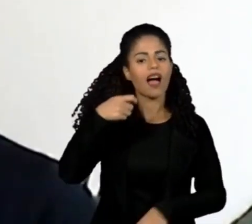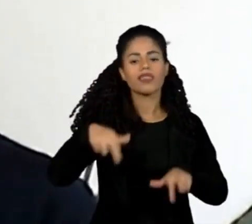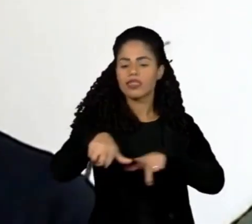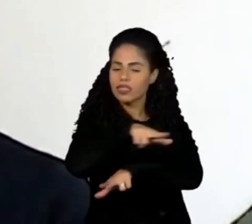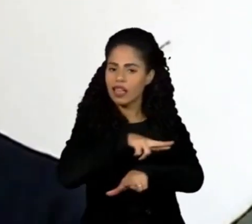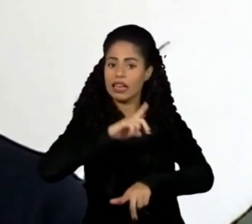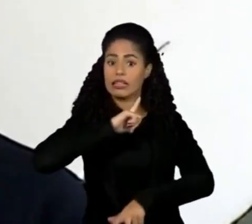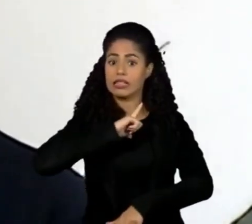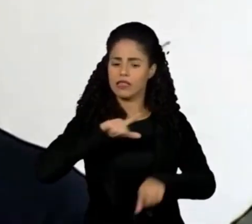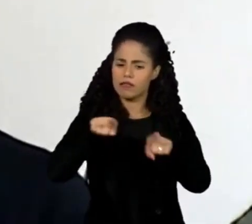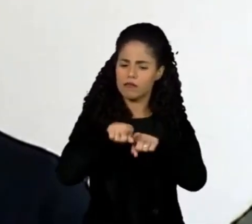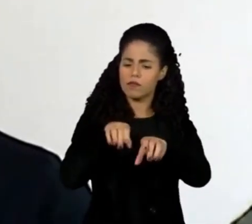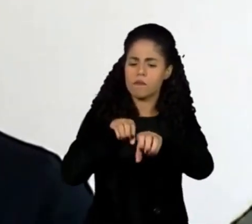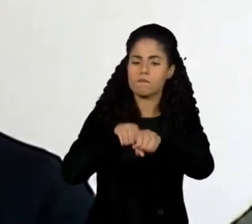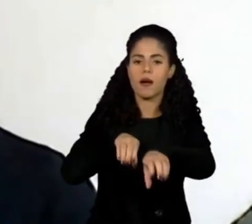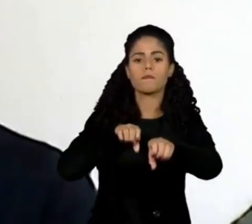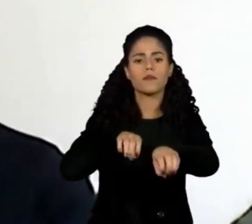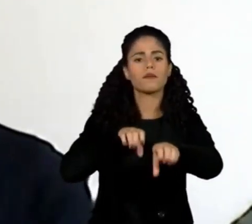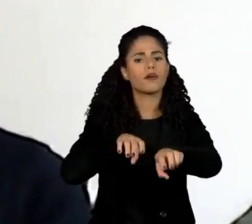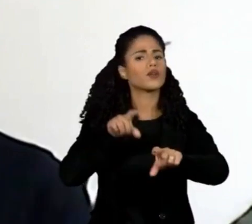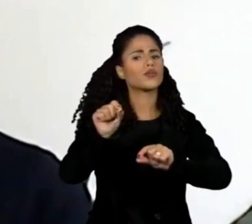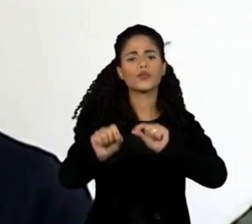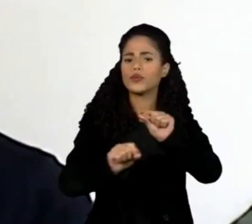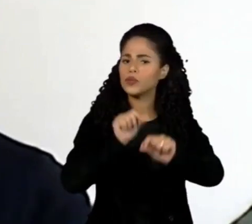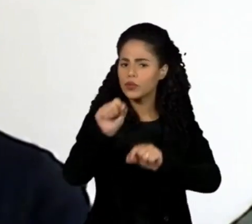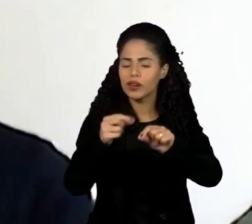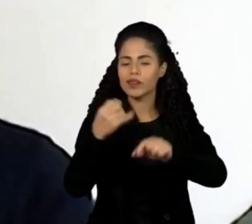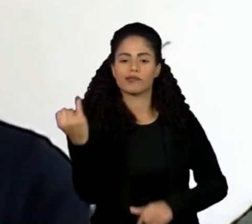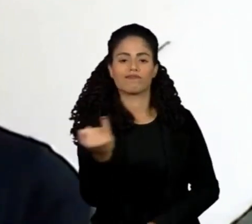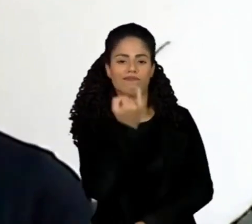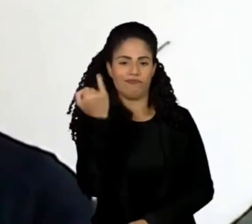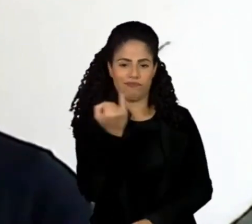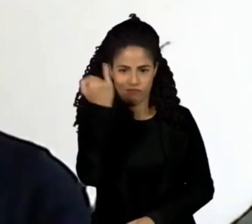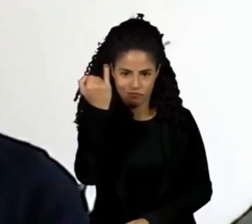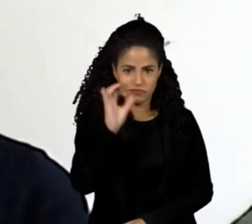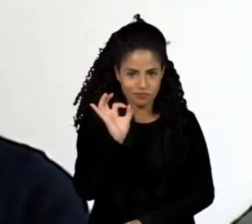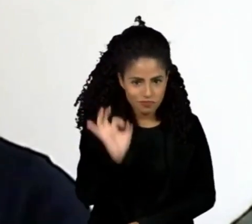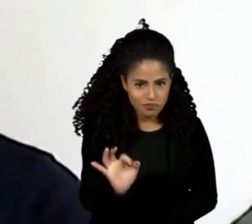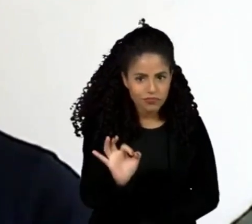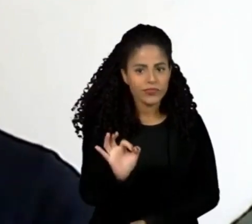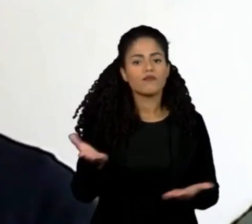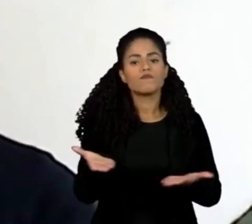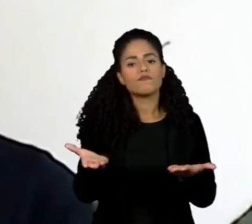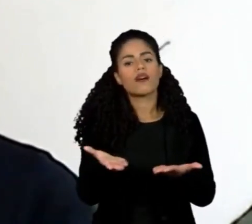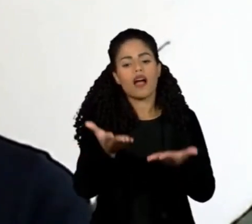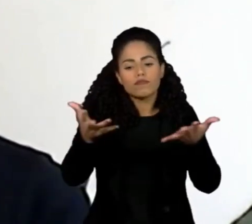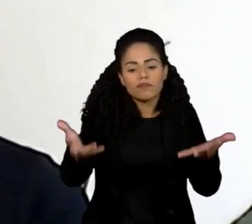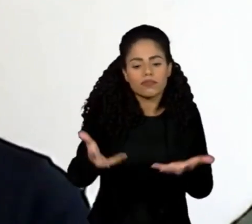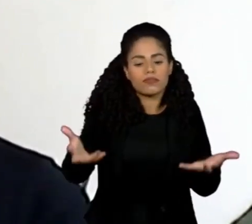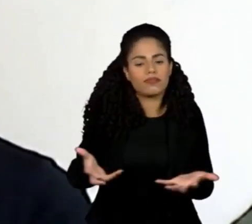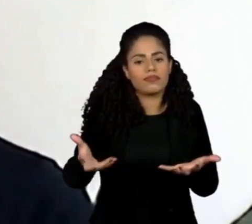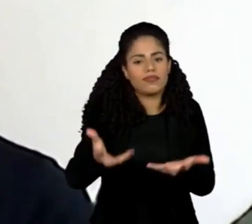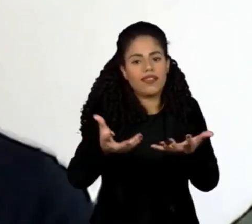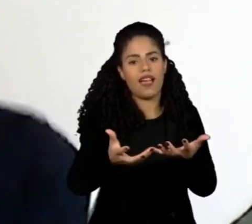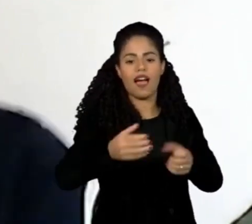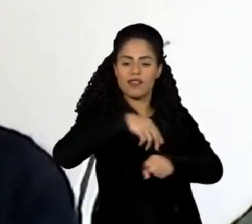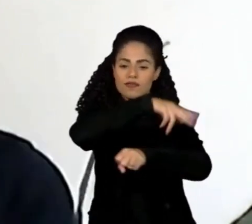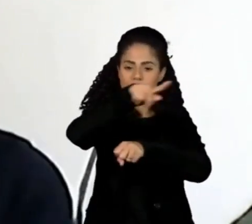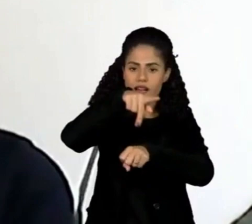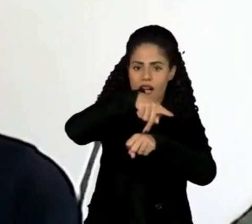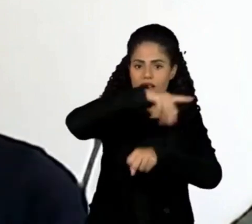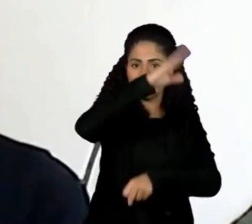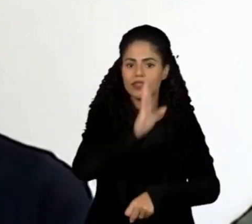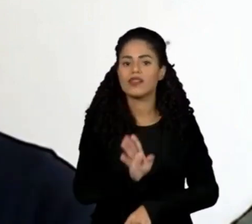que a educação é uma ferramenta essencial para movimentar as estruturas do país e